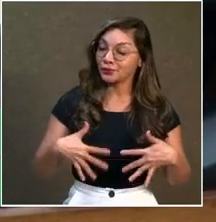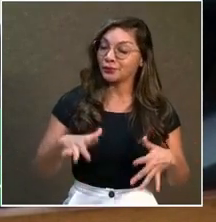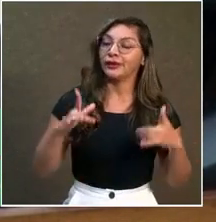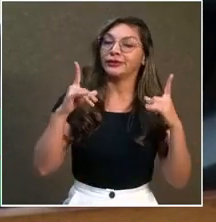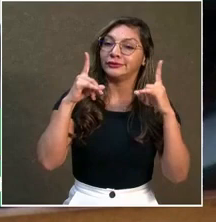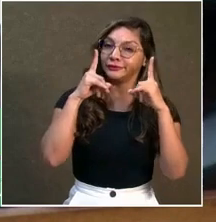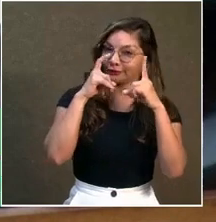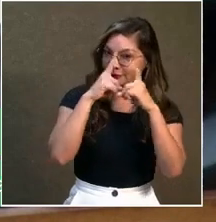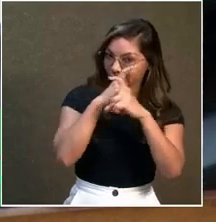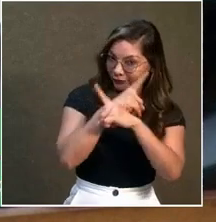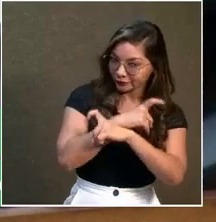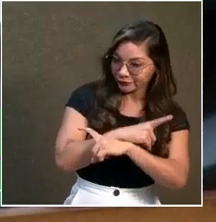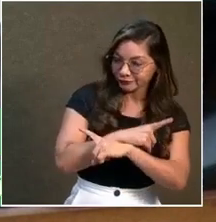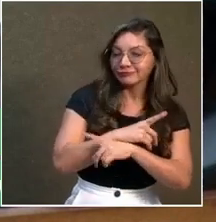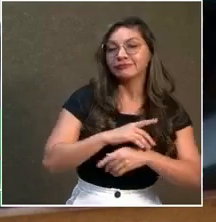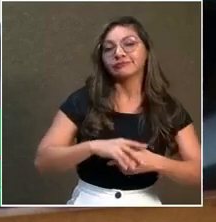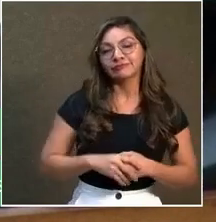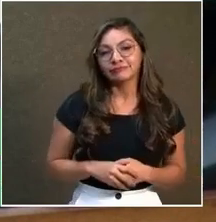complicada e bem